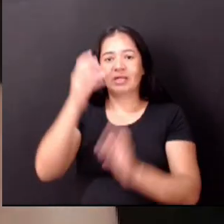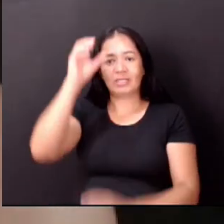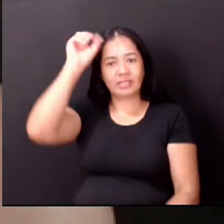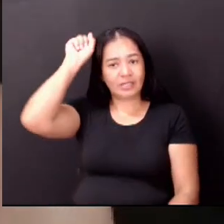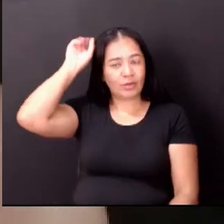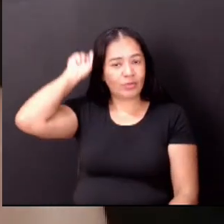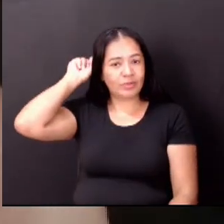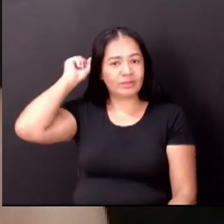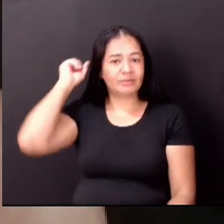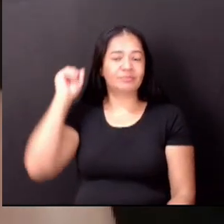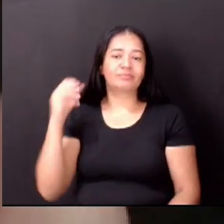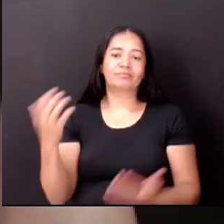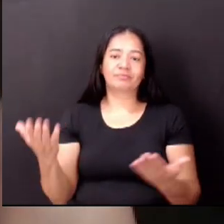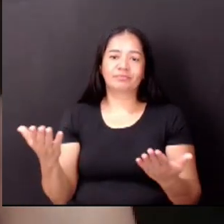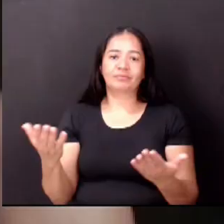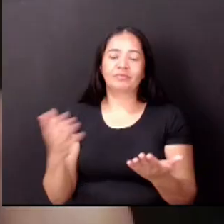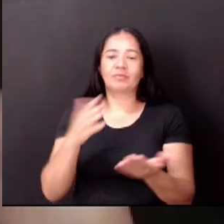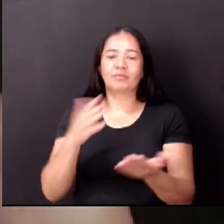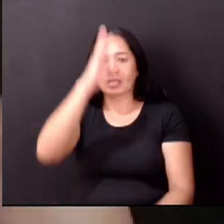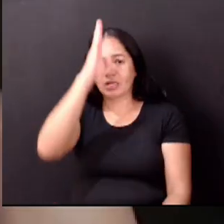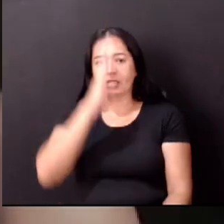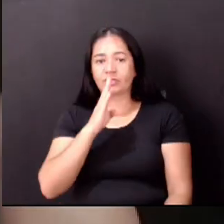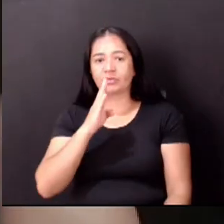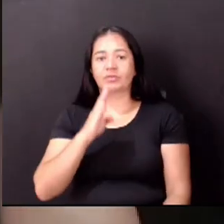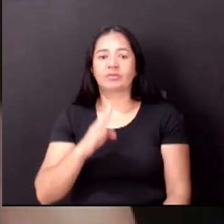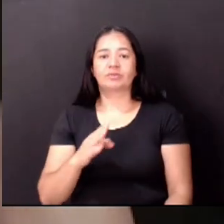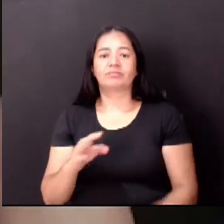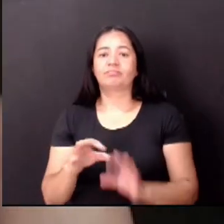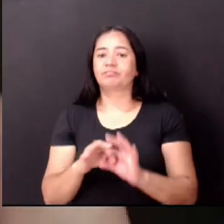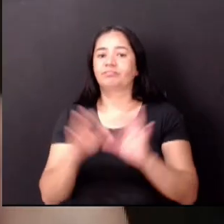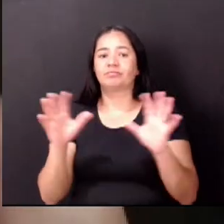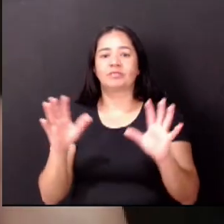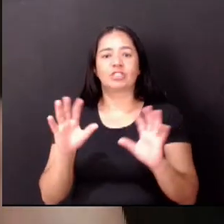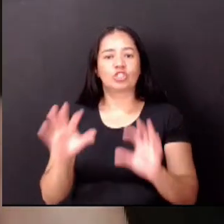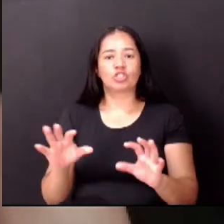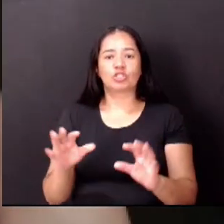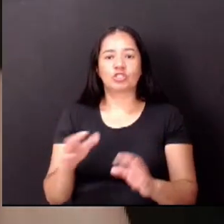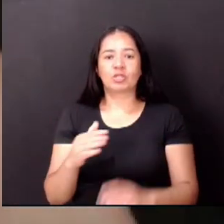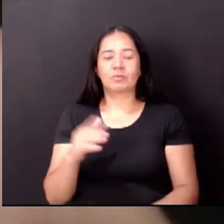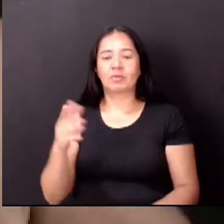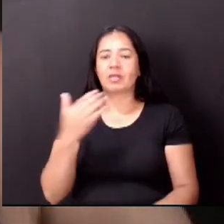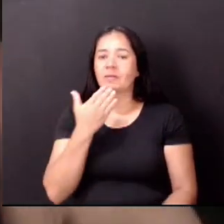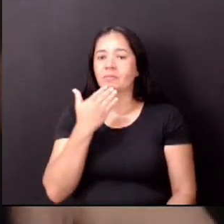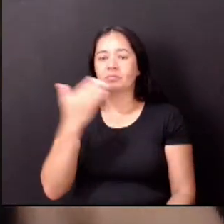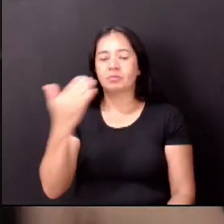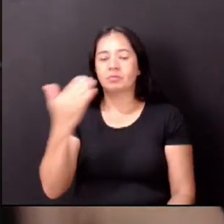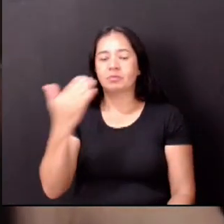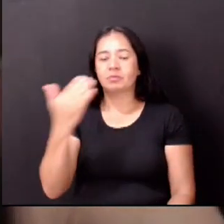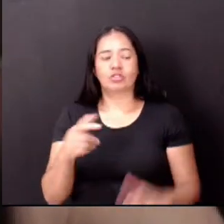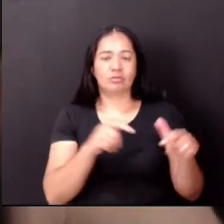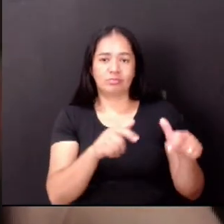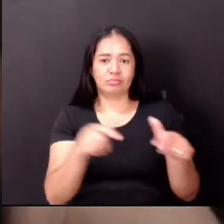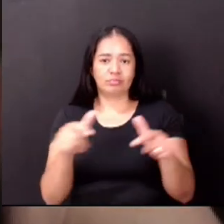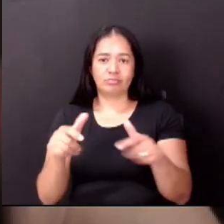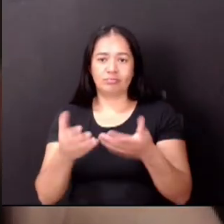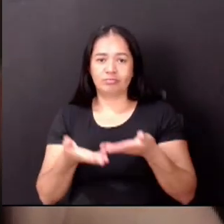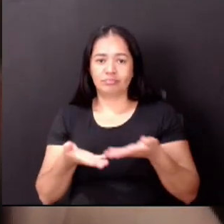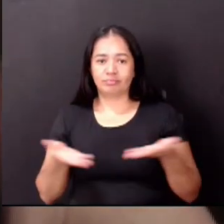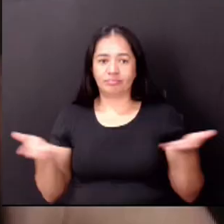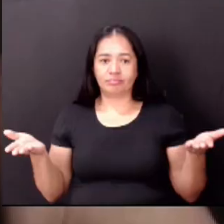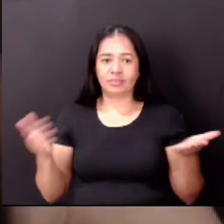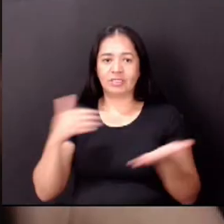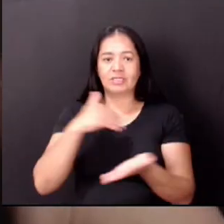Então, ele é distribuído gratuitamente. É só a pessoa requisitar num desses lugares, né, pela Secretaria de Cultura